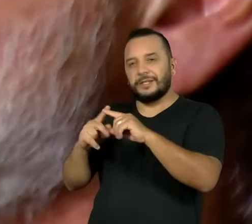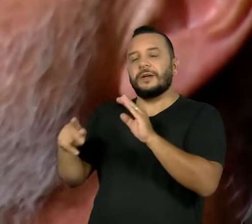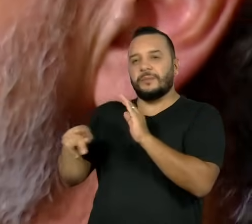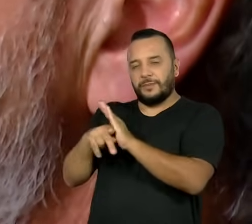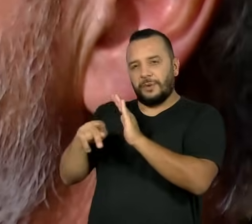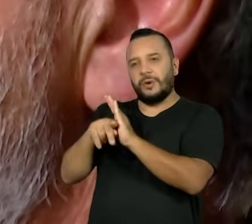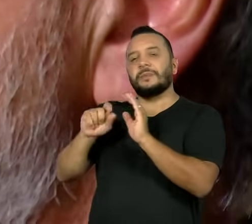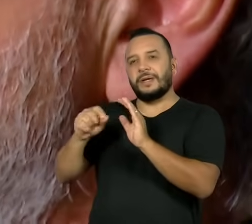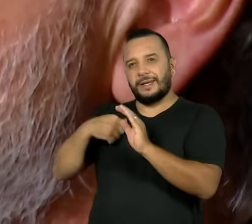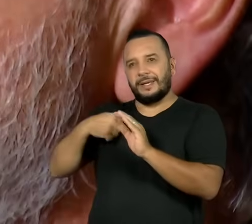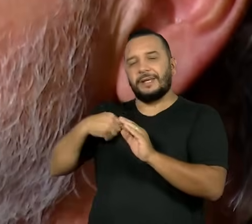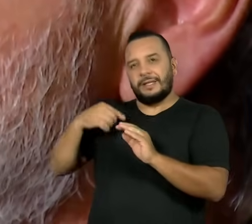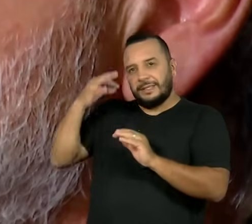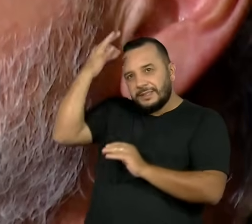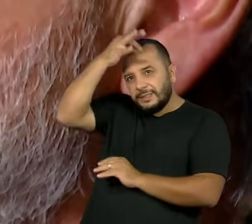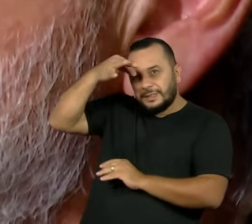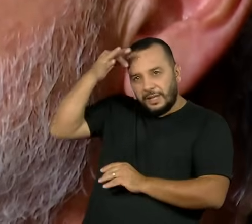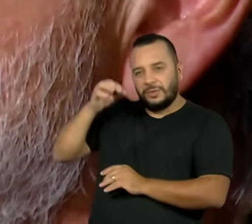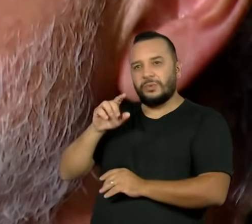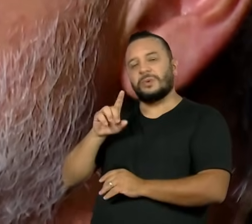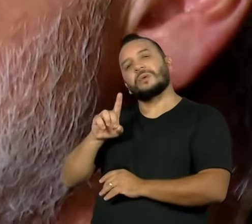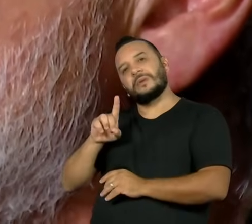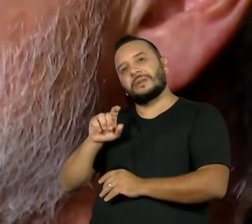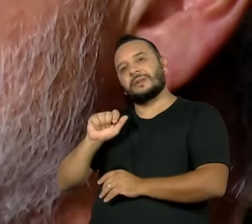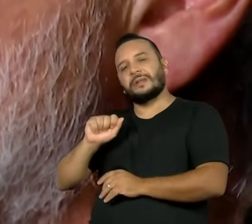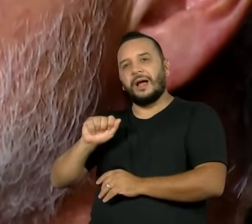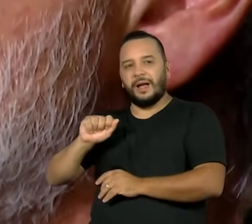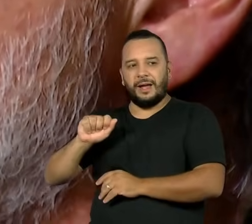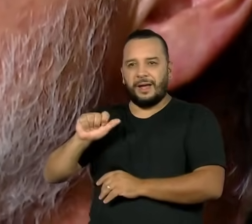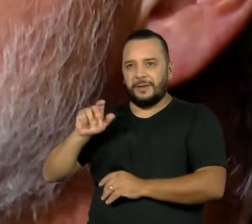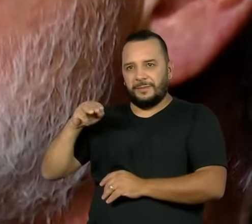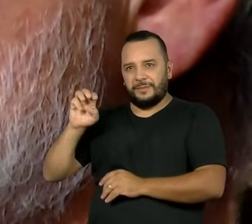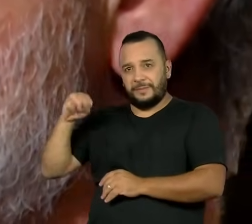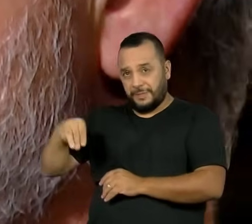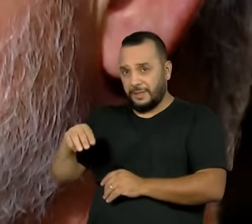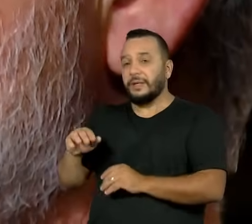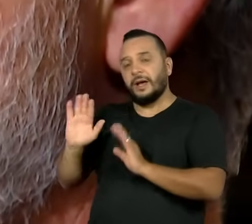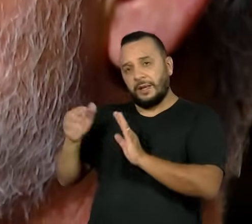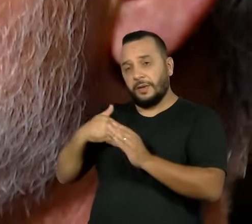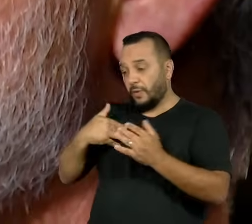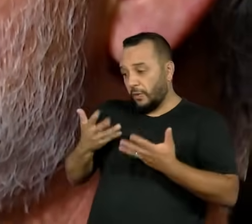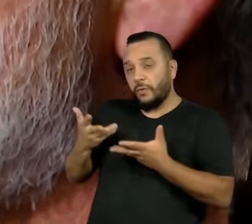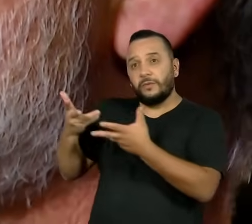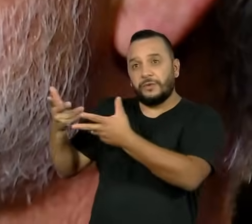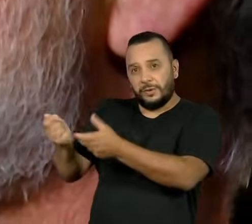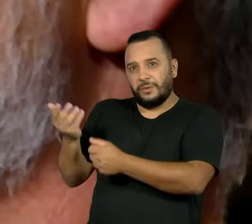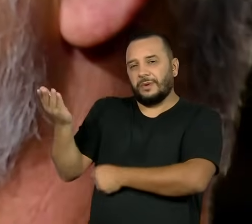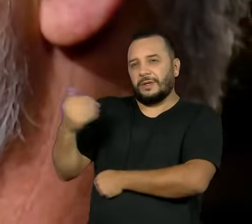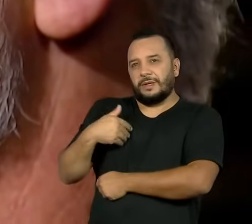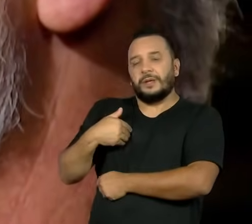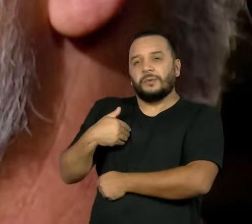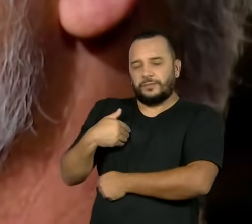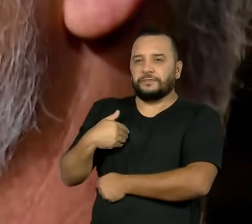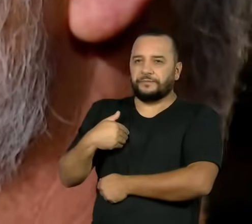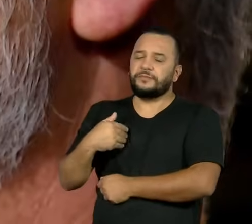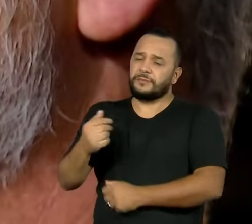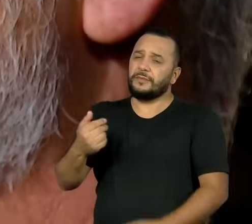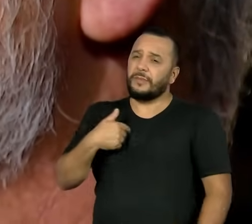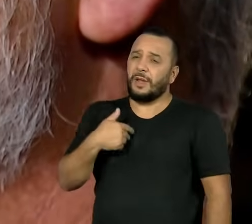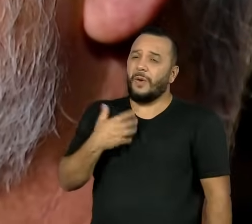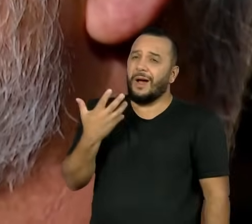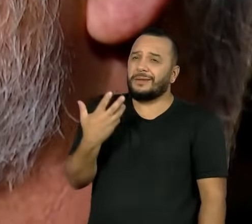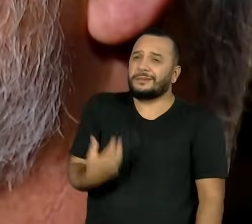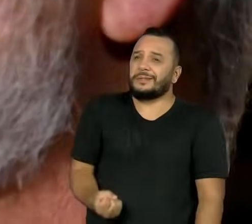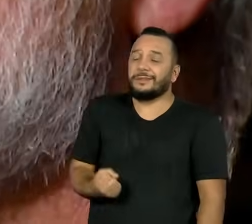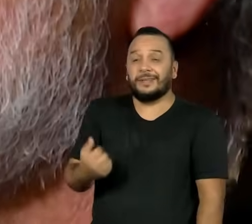E aí ele me chamou para uma sessão com a ayahuasca, no dia 2 de novembro de 2006. E eu lembro muito dessa